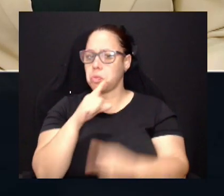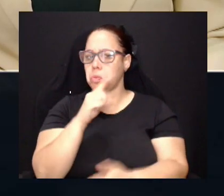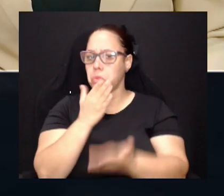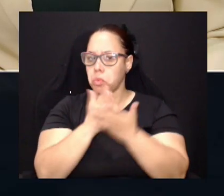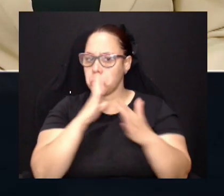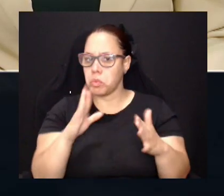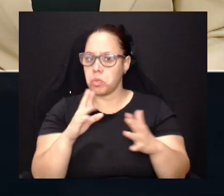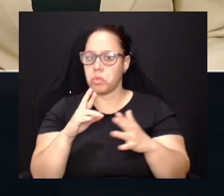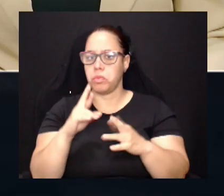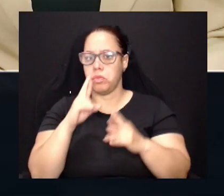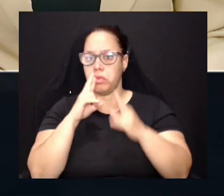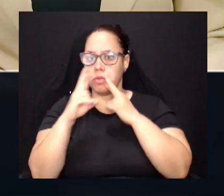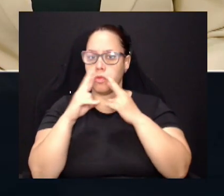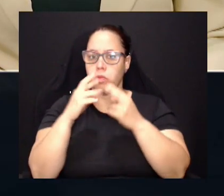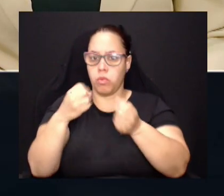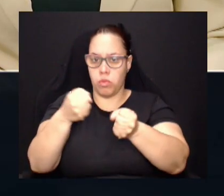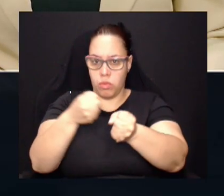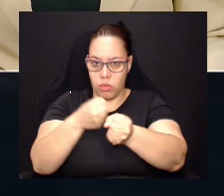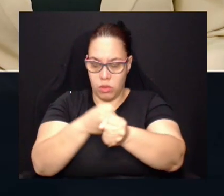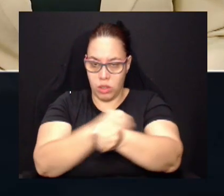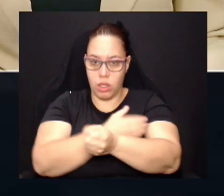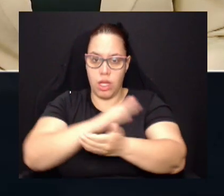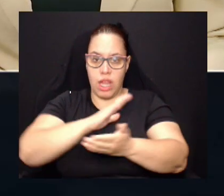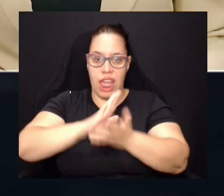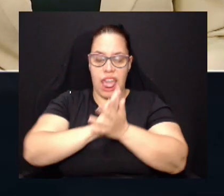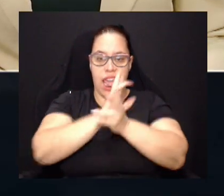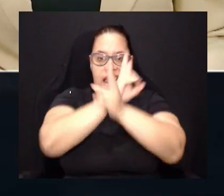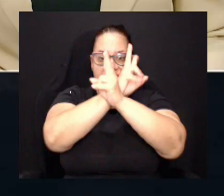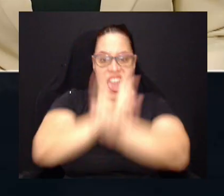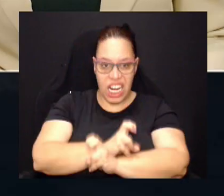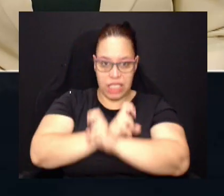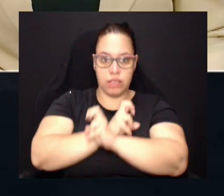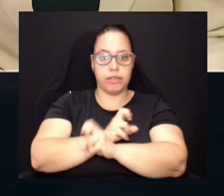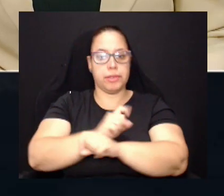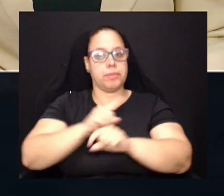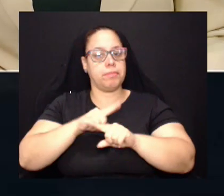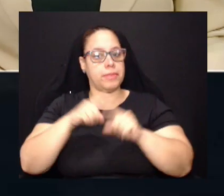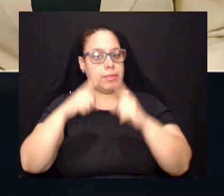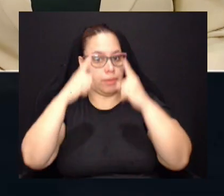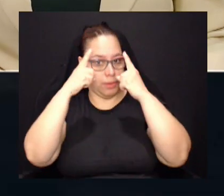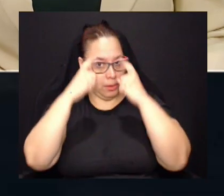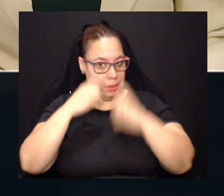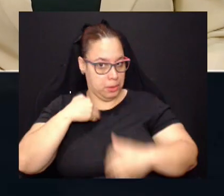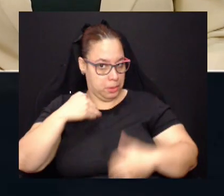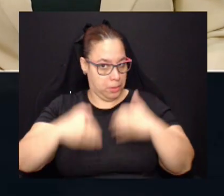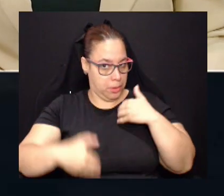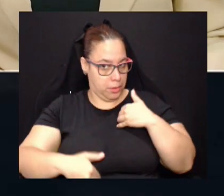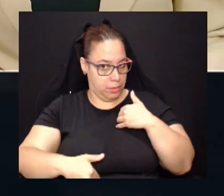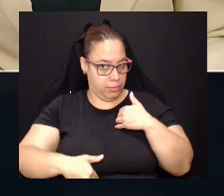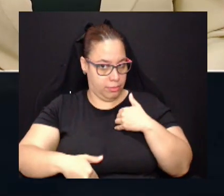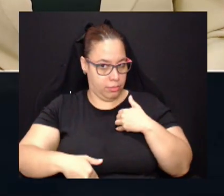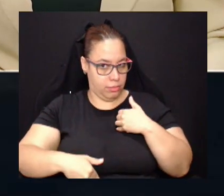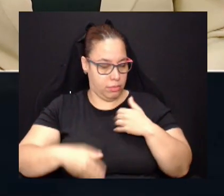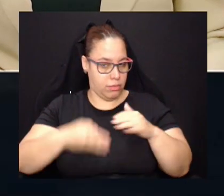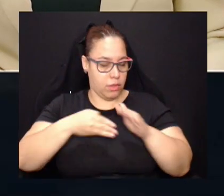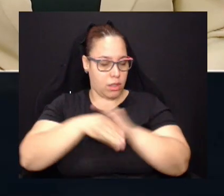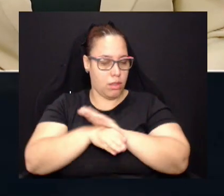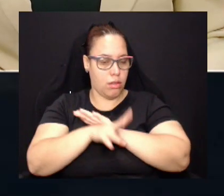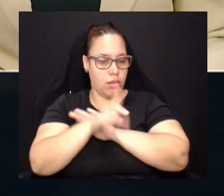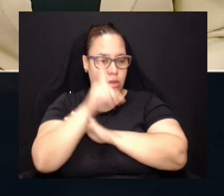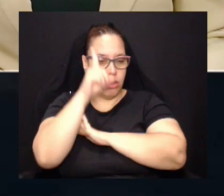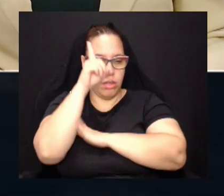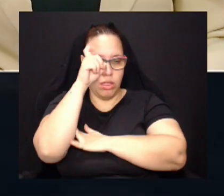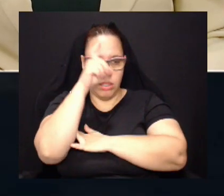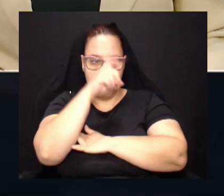relacionamento emocionalmente abusivo, mesmo sem agressões físicas, costuma ser tão difícil? Vamos lá,